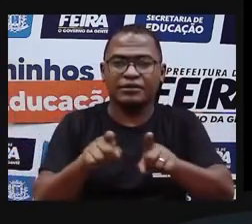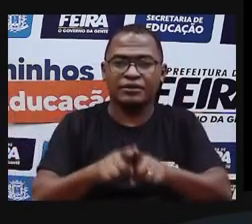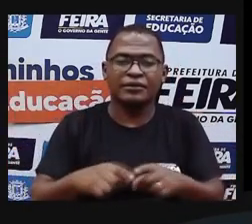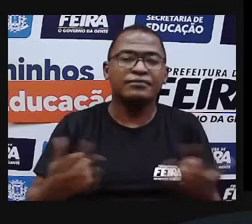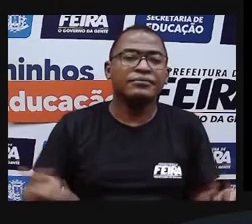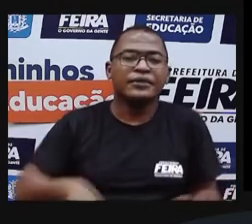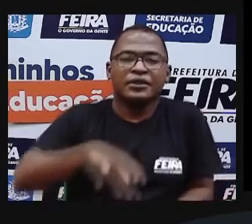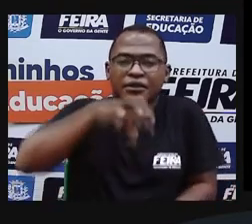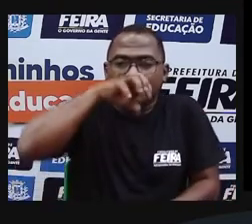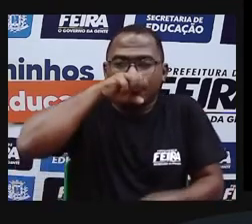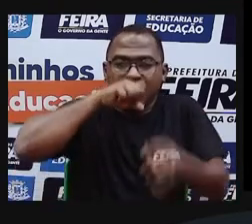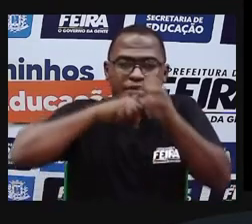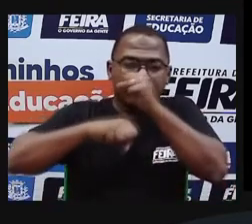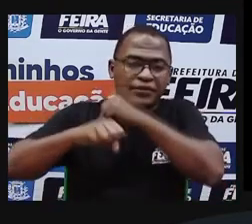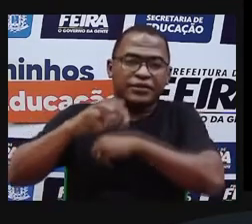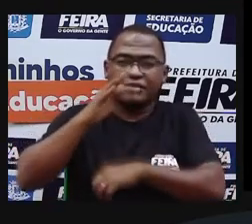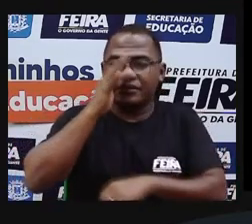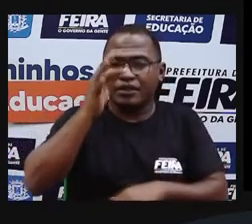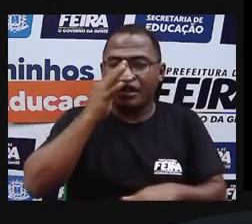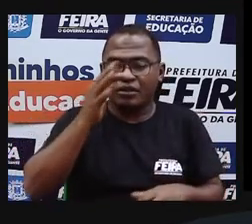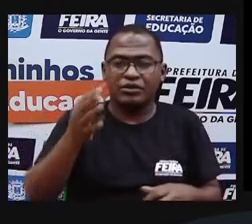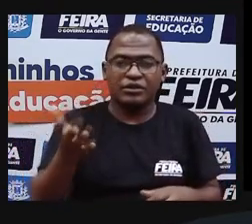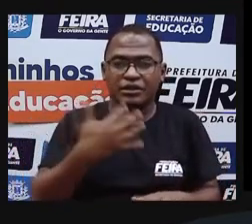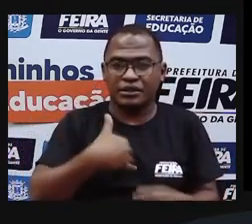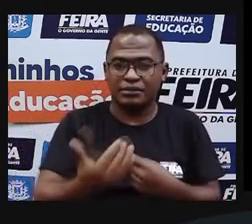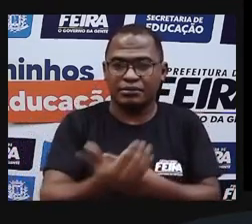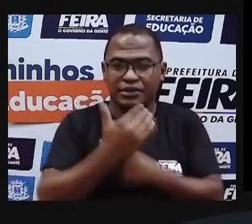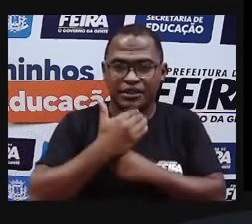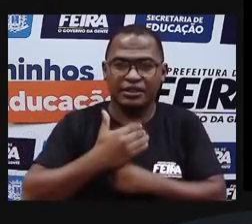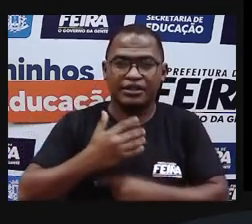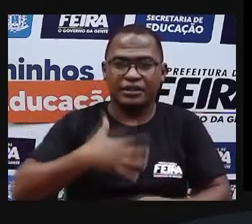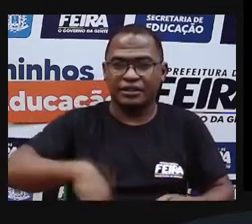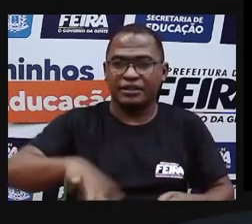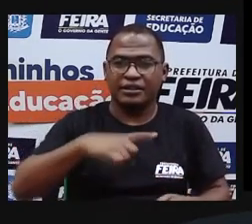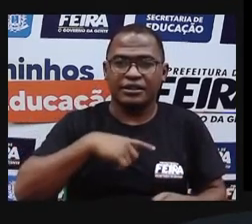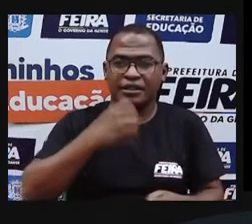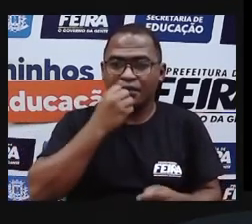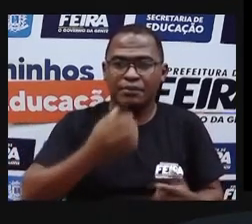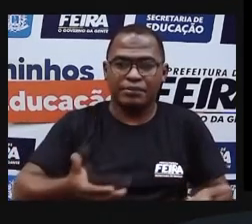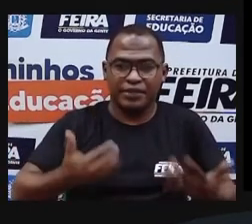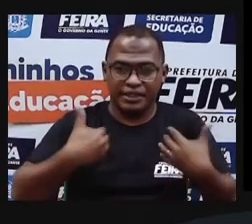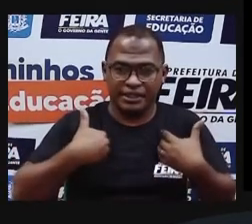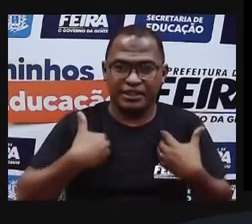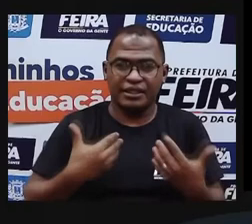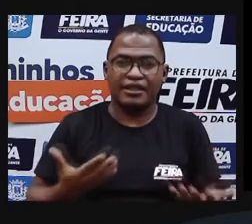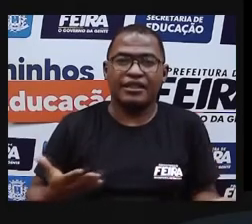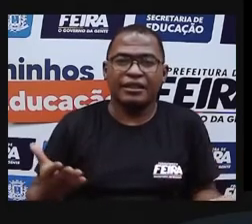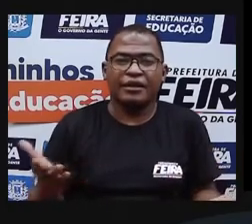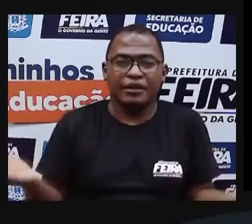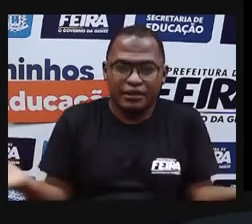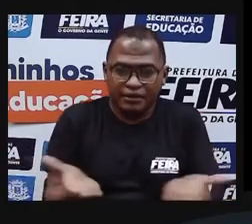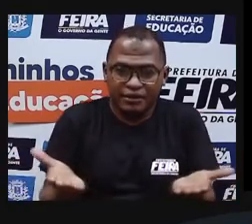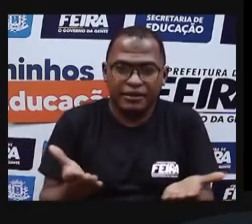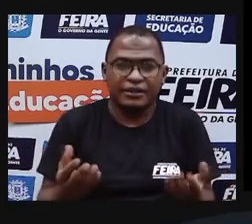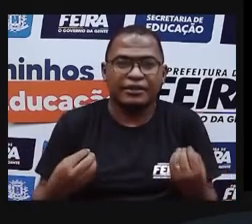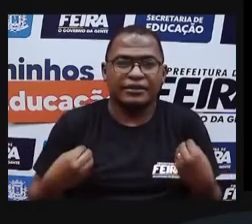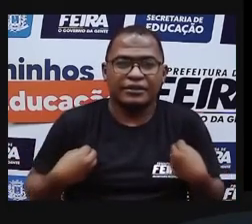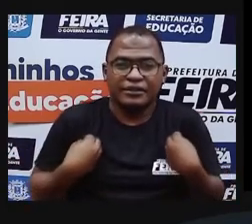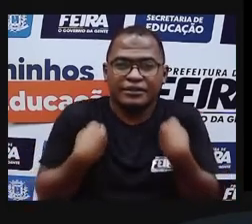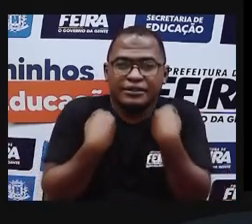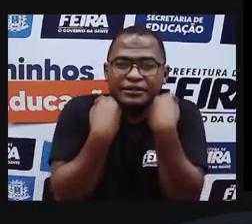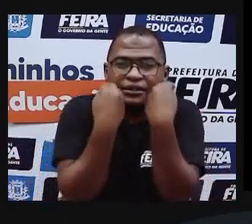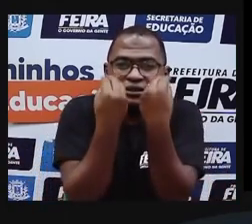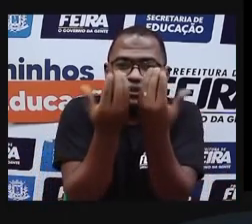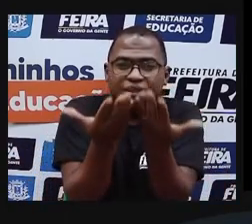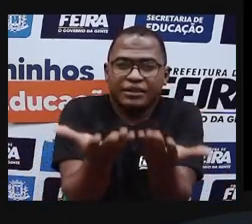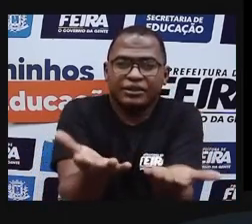mais enfeitada, para te colorir e te cobrir de bem-querer. Receba o nosso carinho. Nós estamos com a